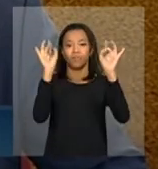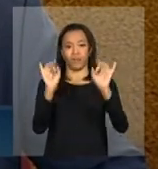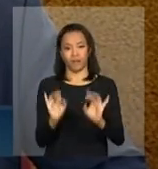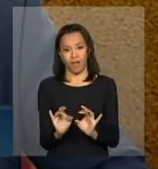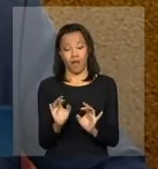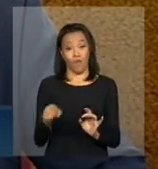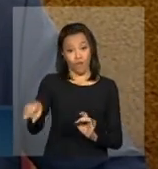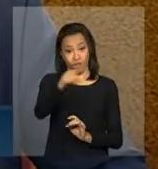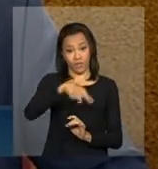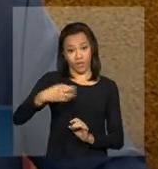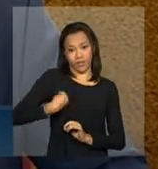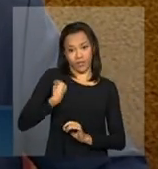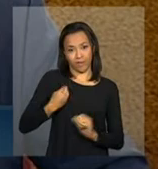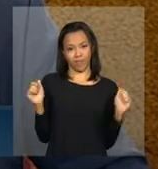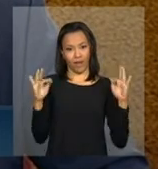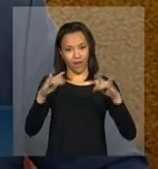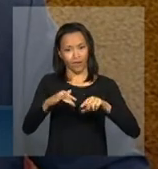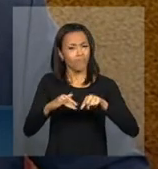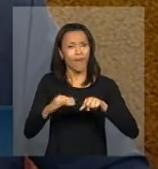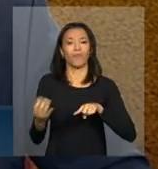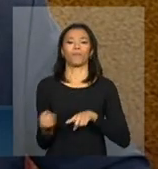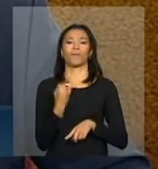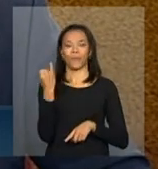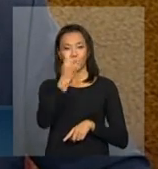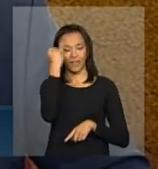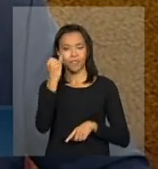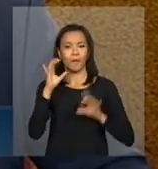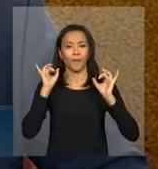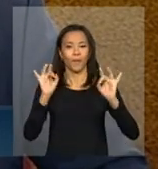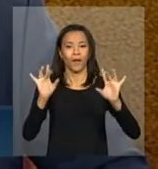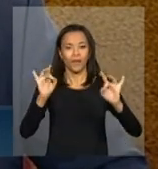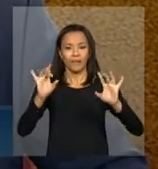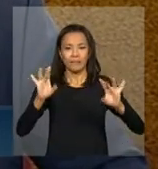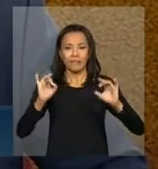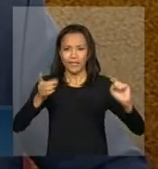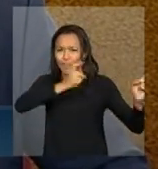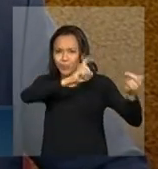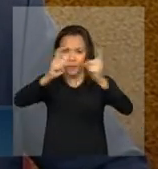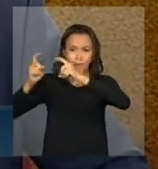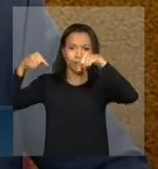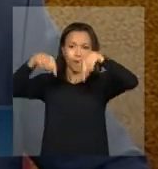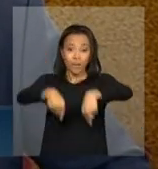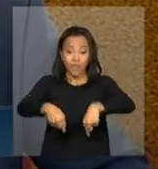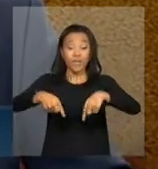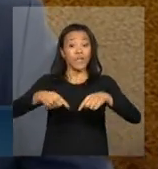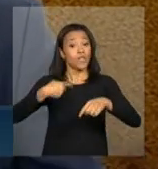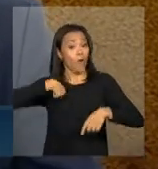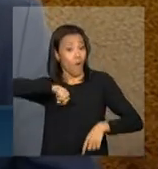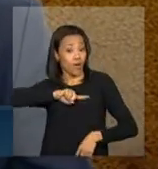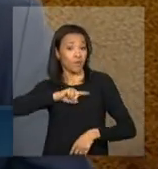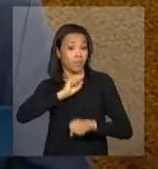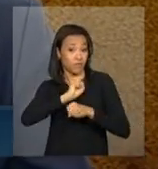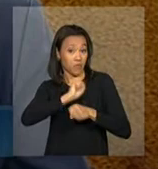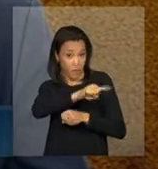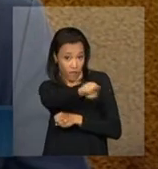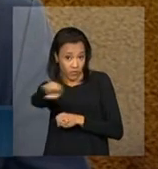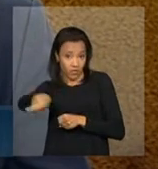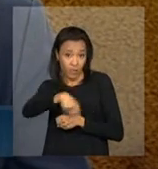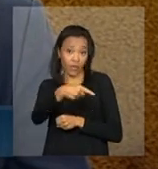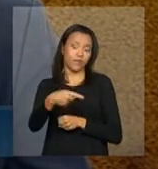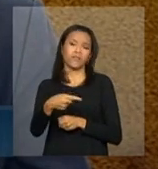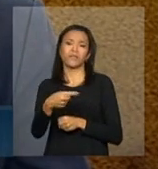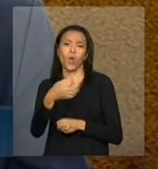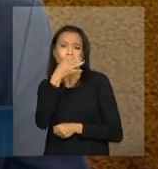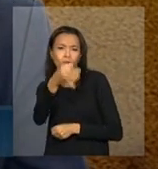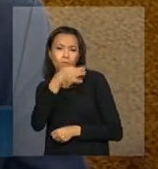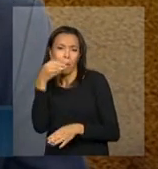de vocês aqui é extremamente importante para qualificar esse espaço. A gente espera que vocês tenham